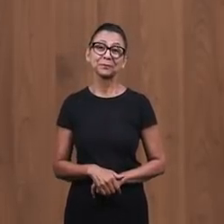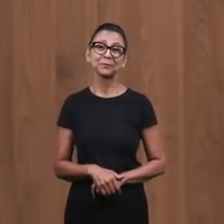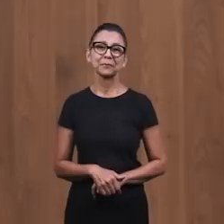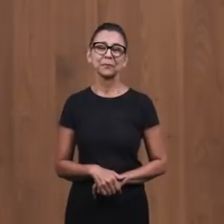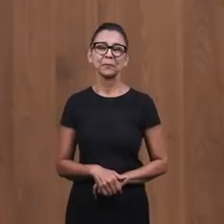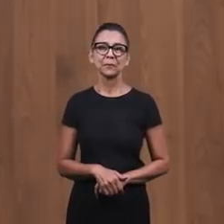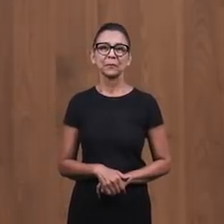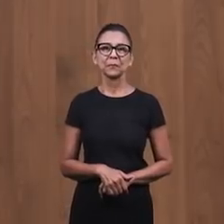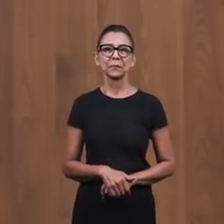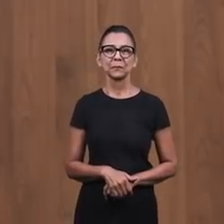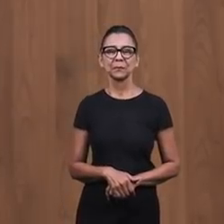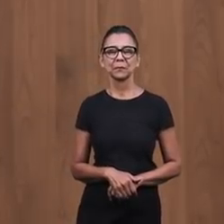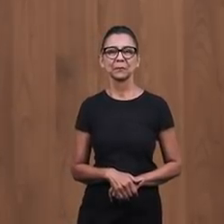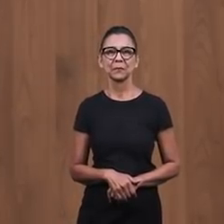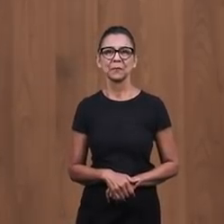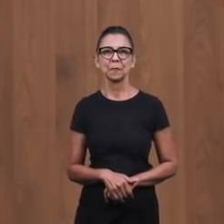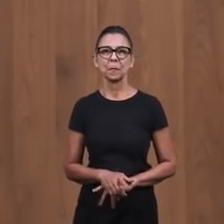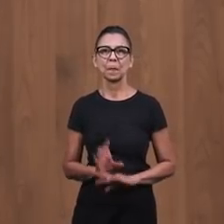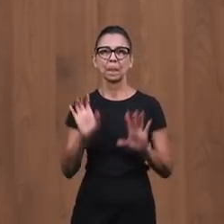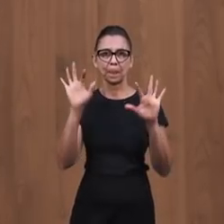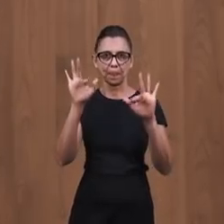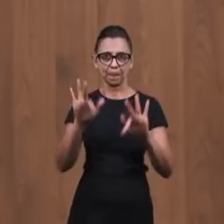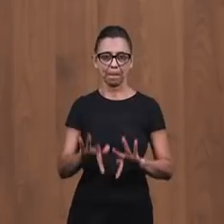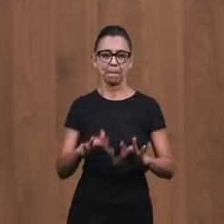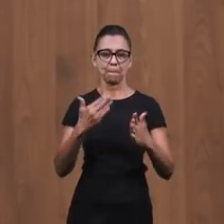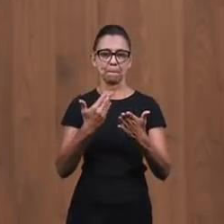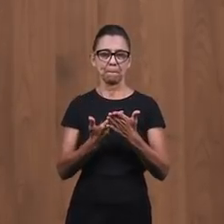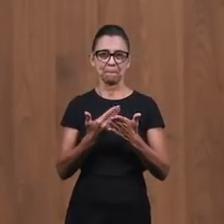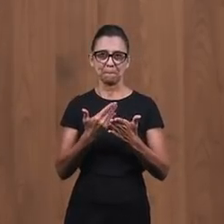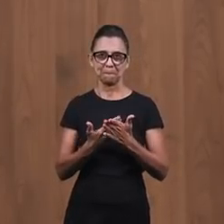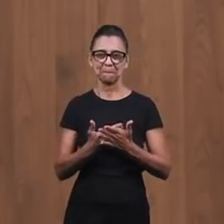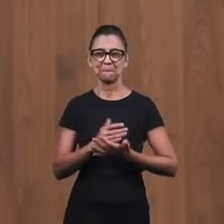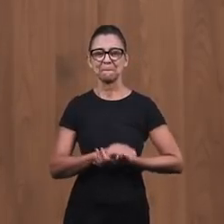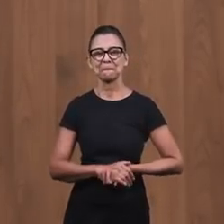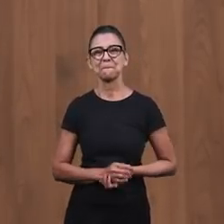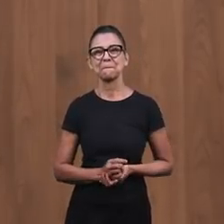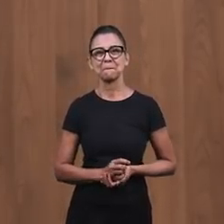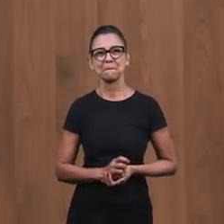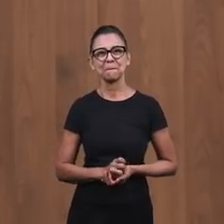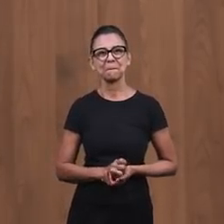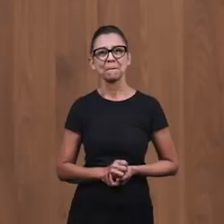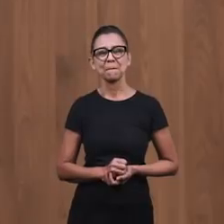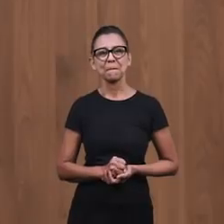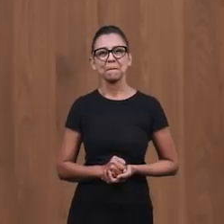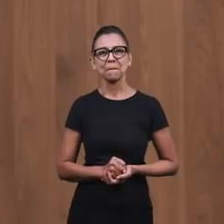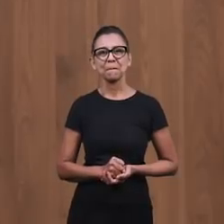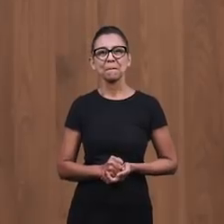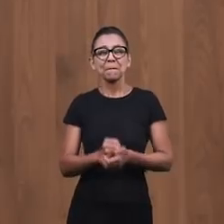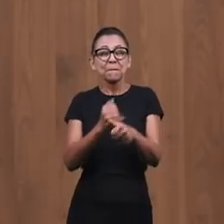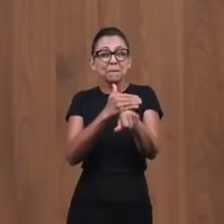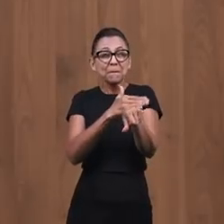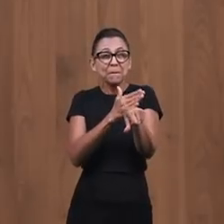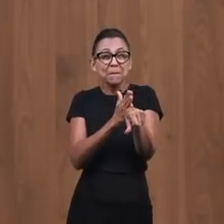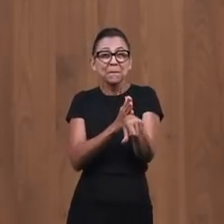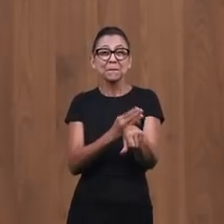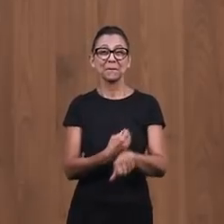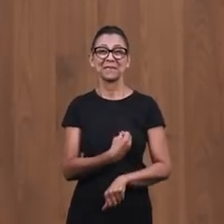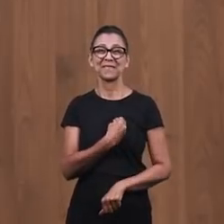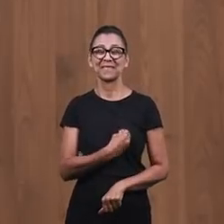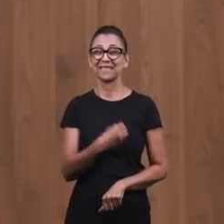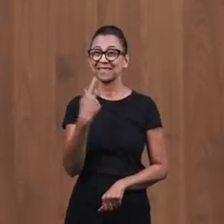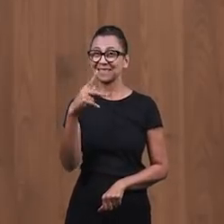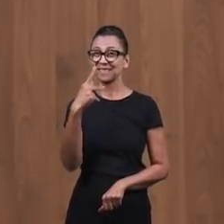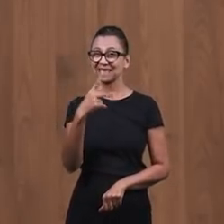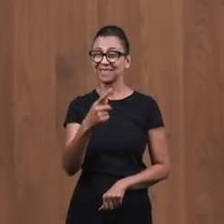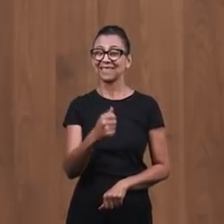eterna. Nós podemos assim, então, encerrar essa aula dizendo que em todos os momentos